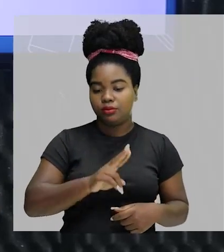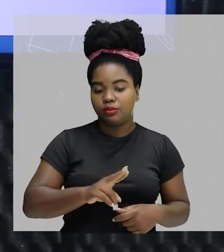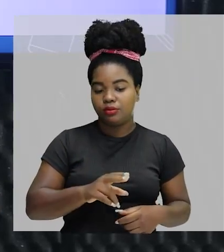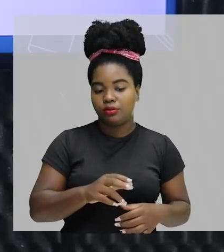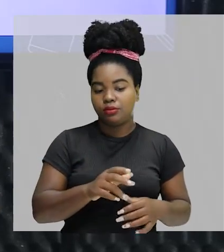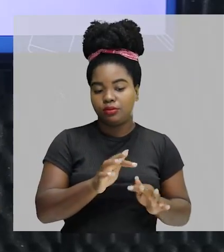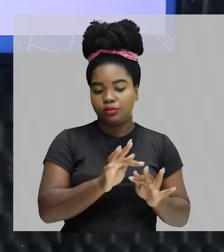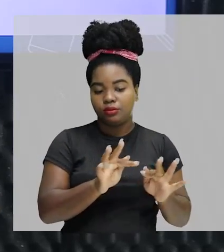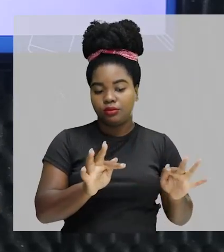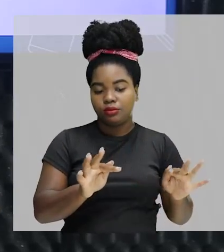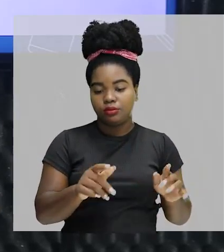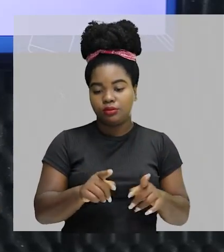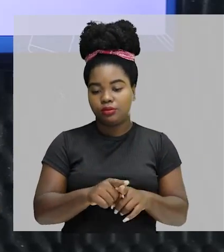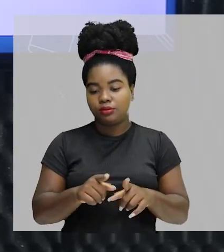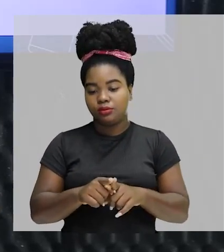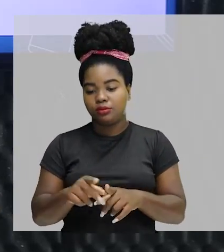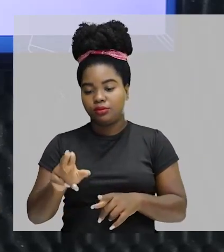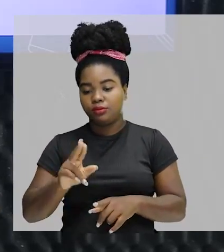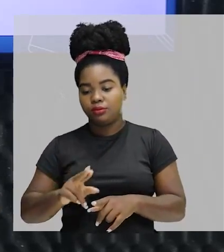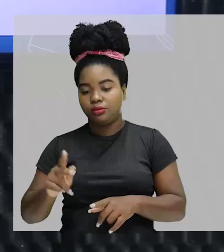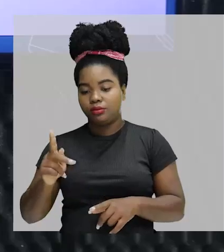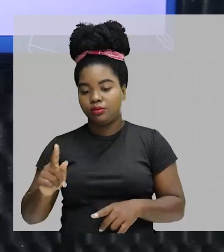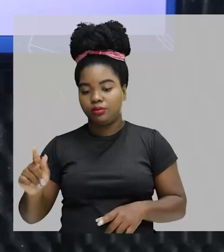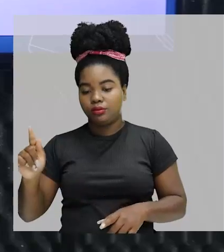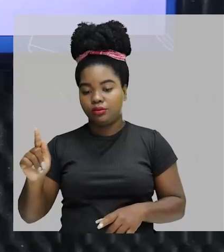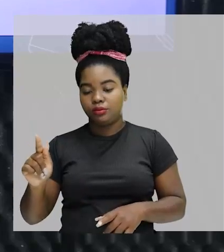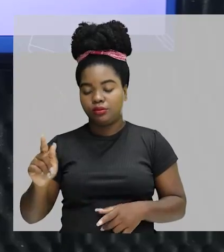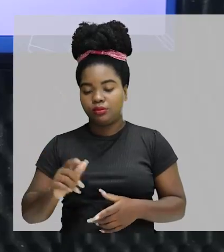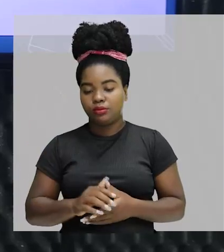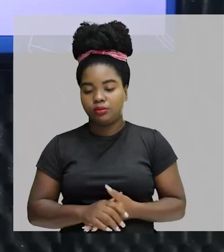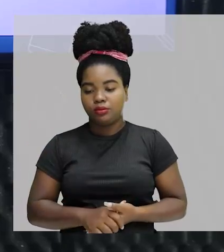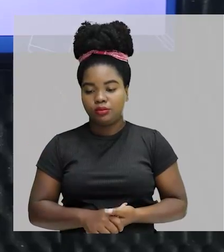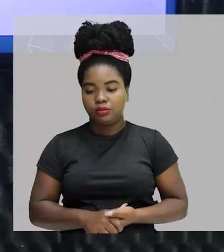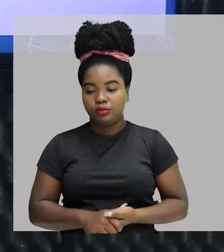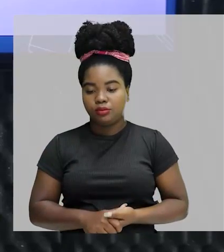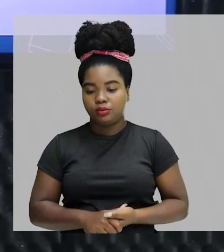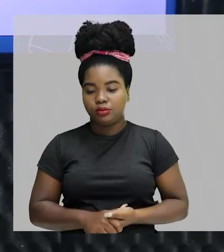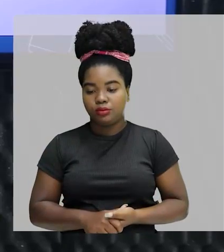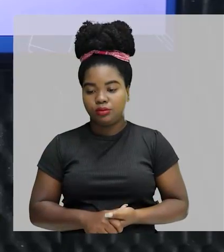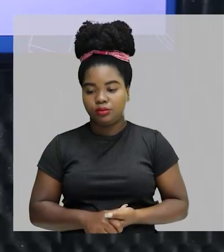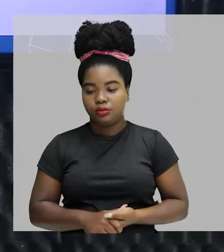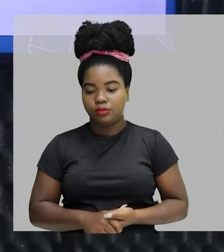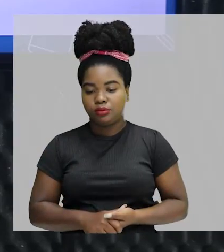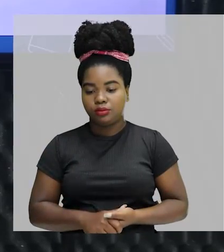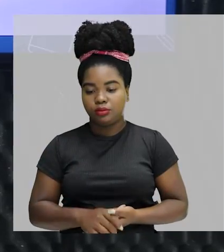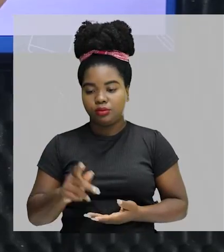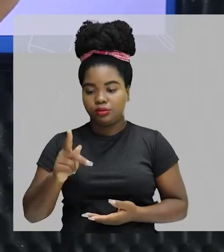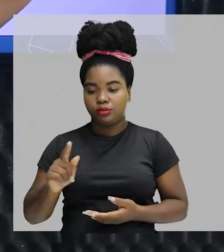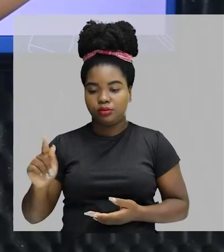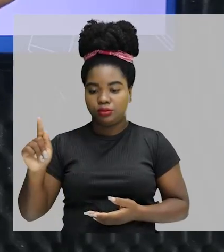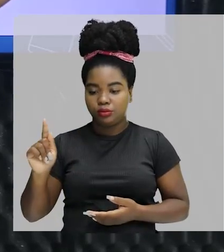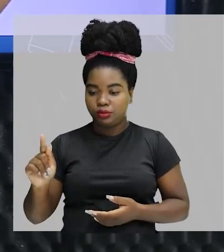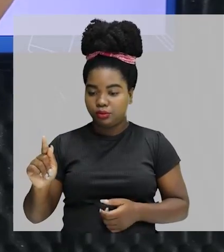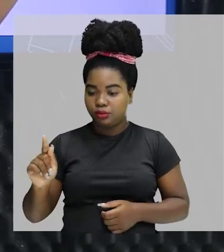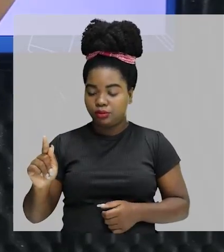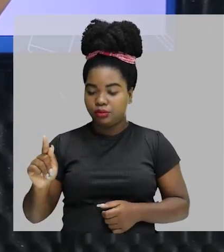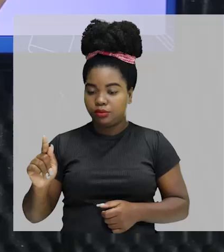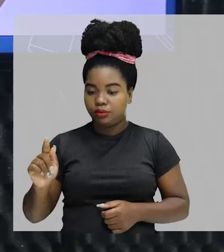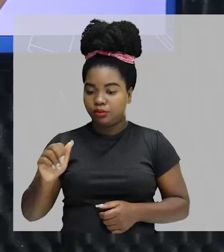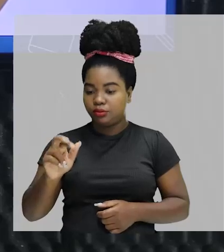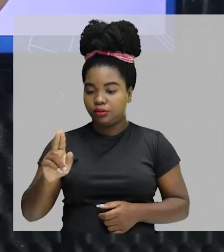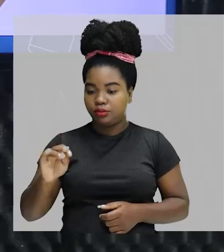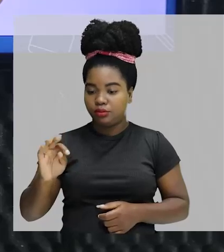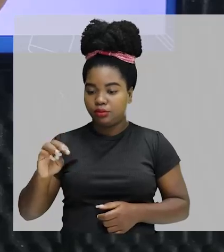função exponencial, quanto fazendo uso da progressão geométrica. Olha, gente, aqui apareceu aritmética,